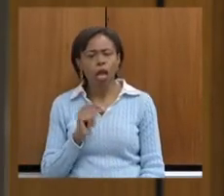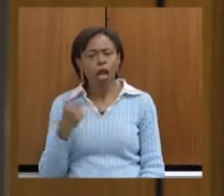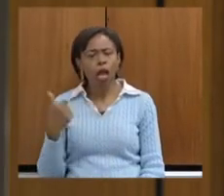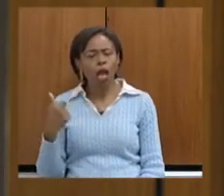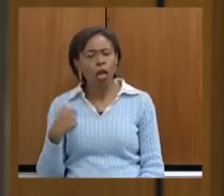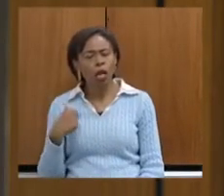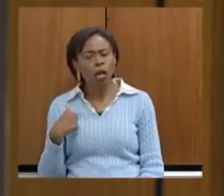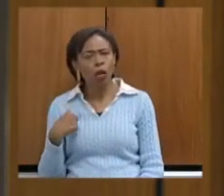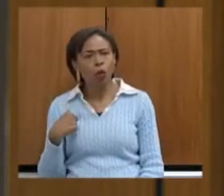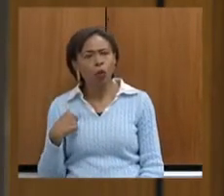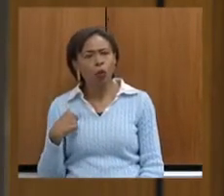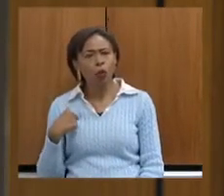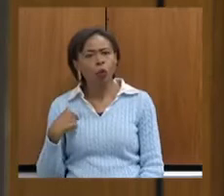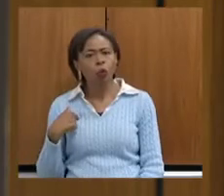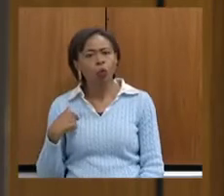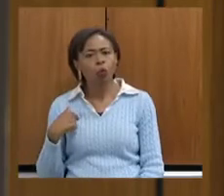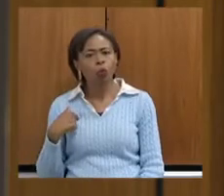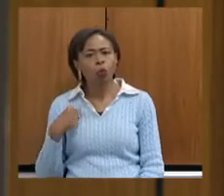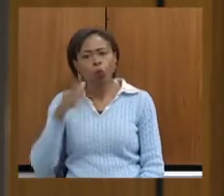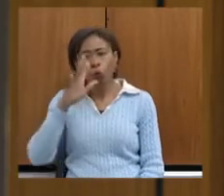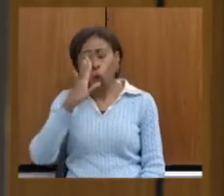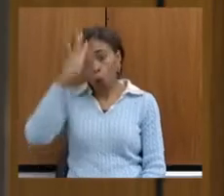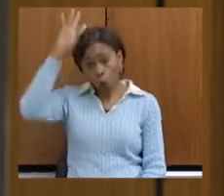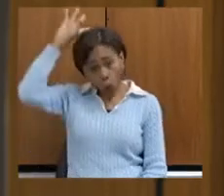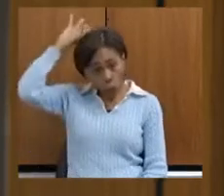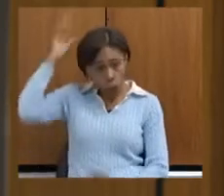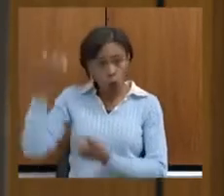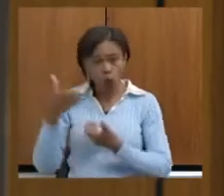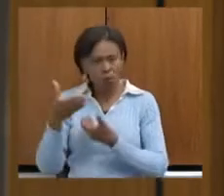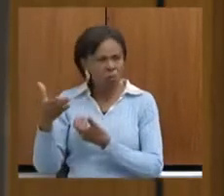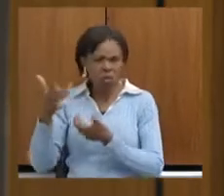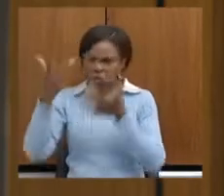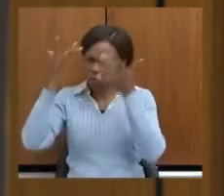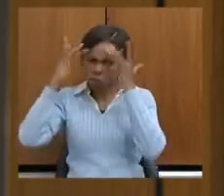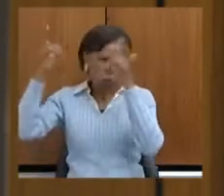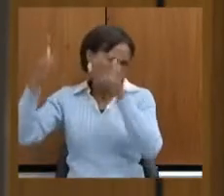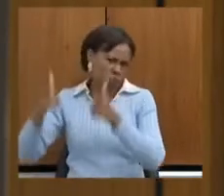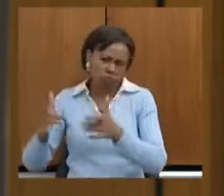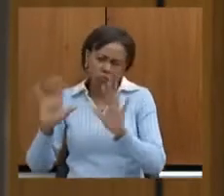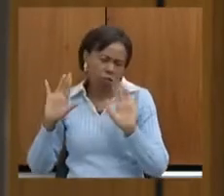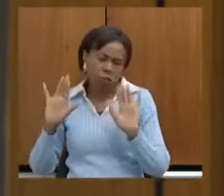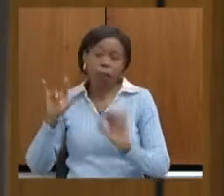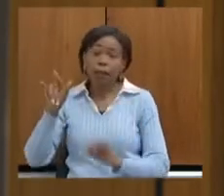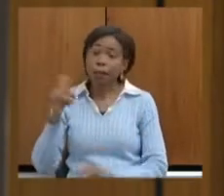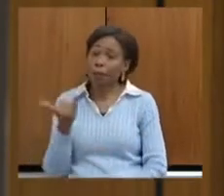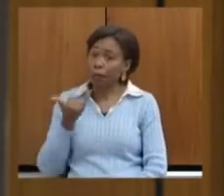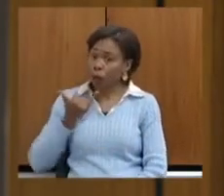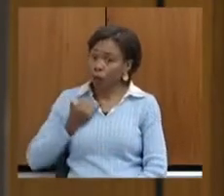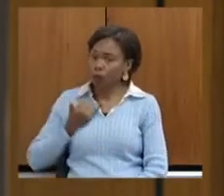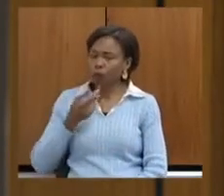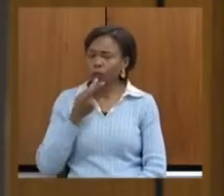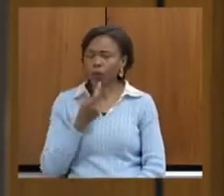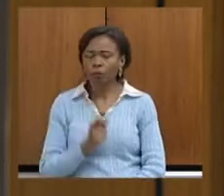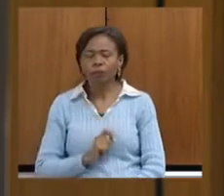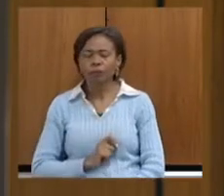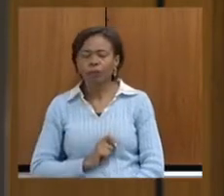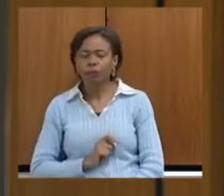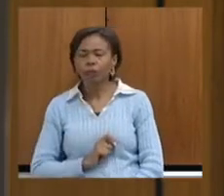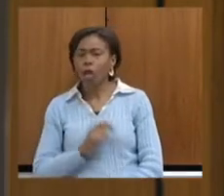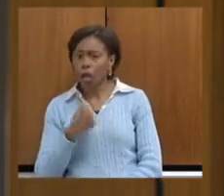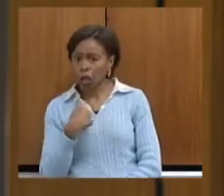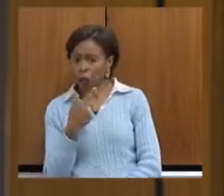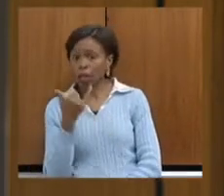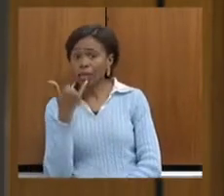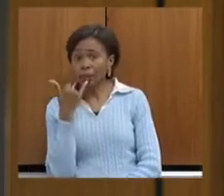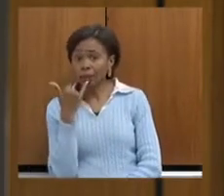da defesa da do Corpo Bombeiro não sei da onde ligou para mim Geraldo tô